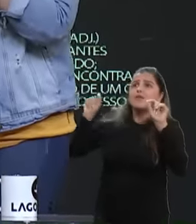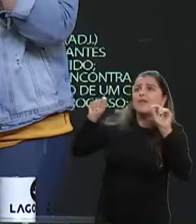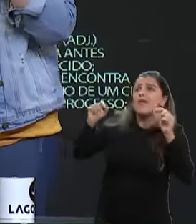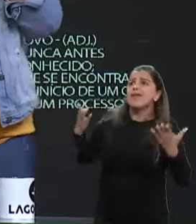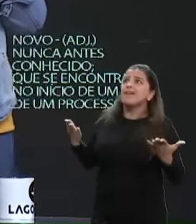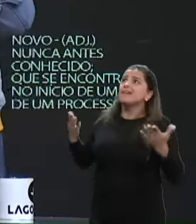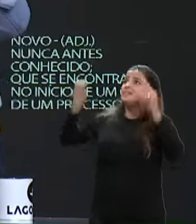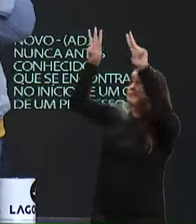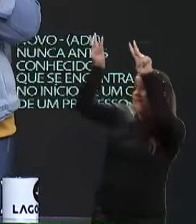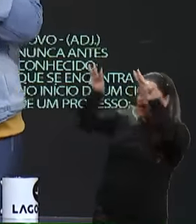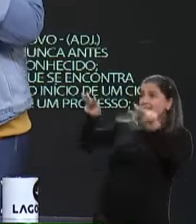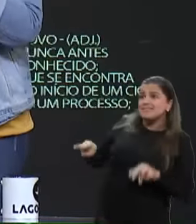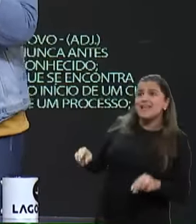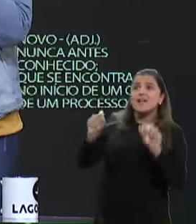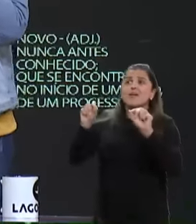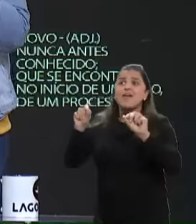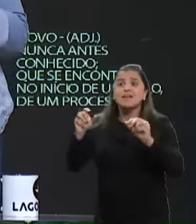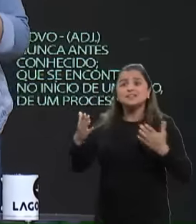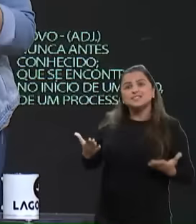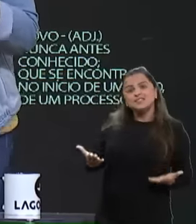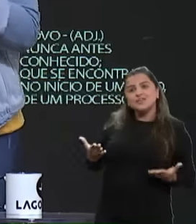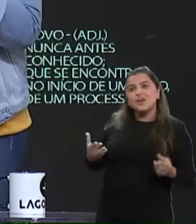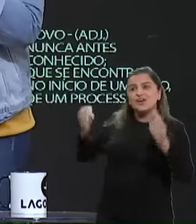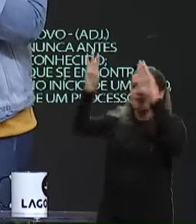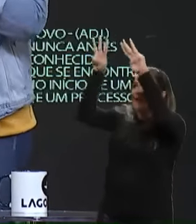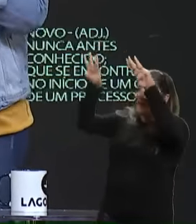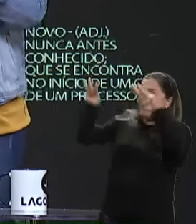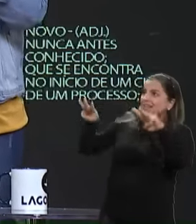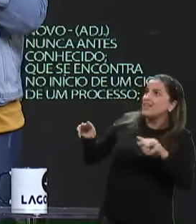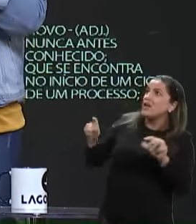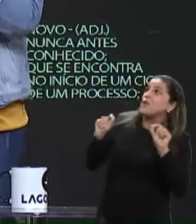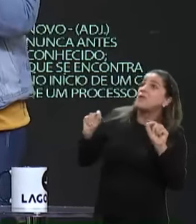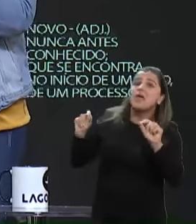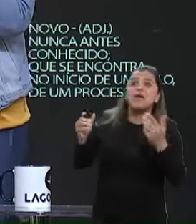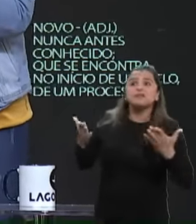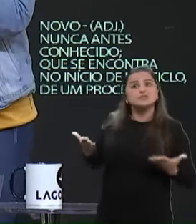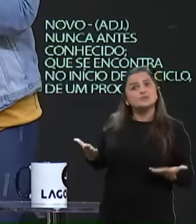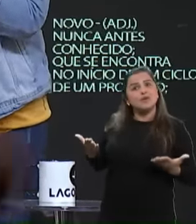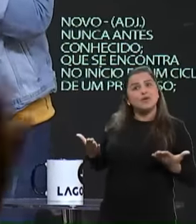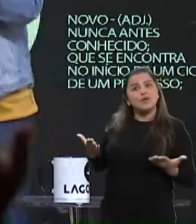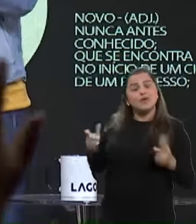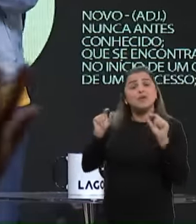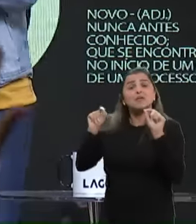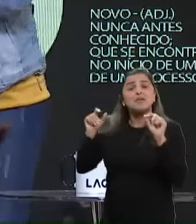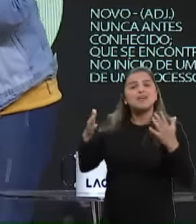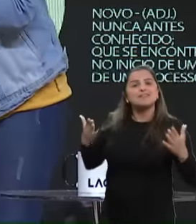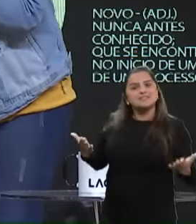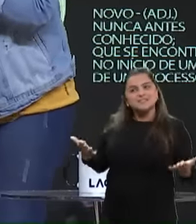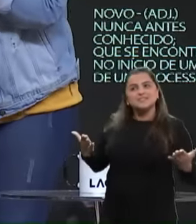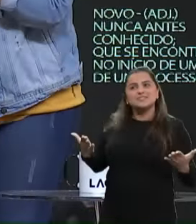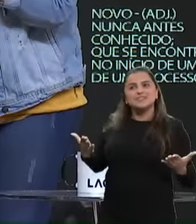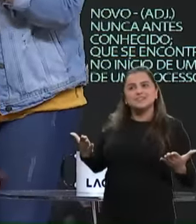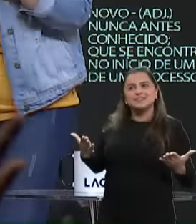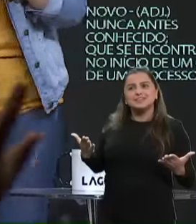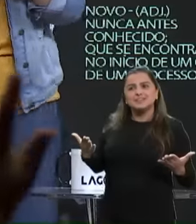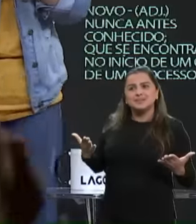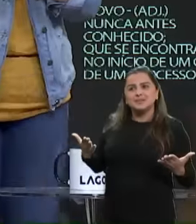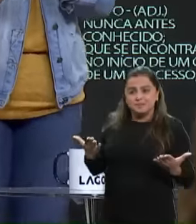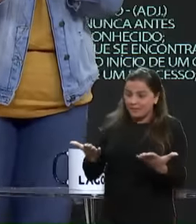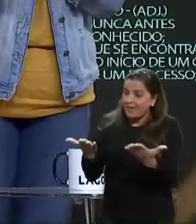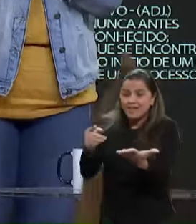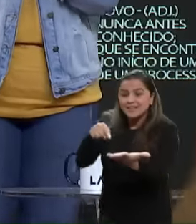isso? Que é isso? Que é isso? Que é isso? Que é isso?